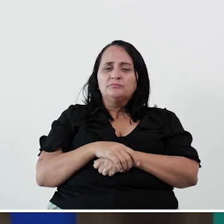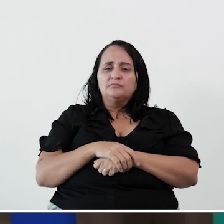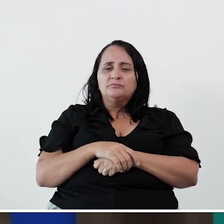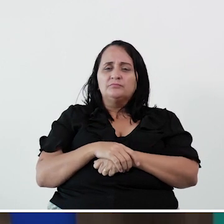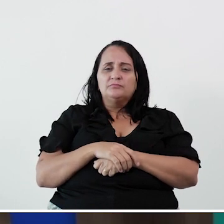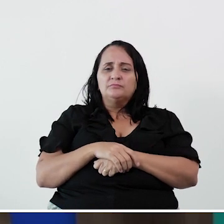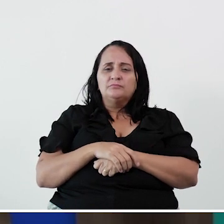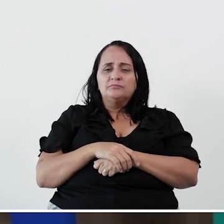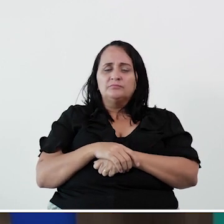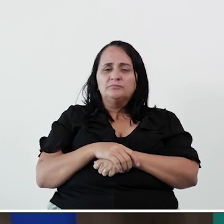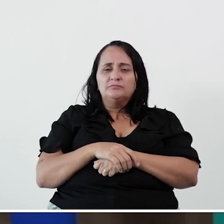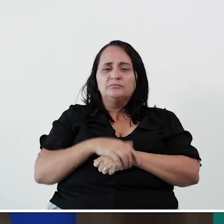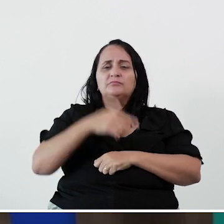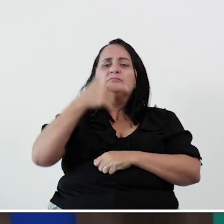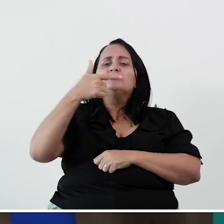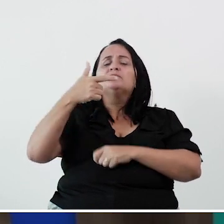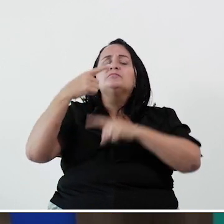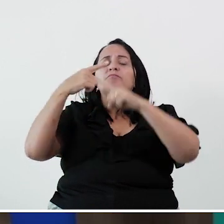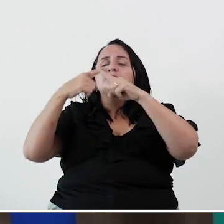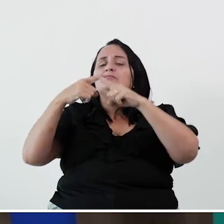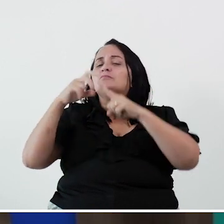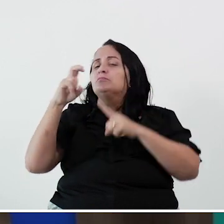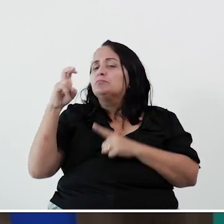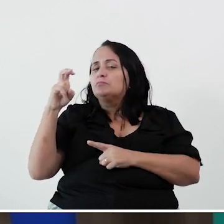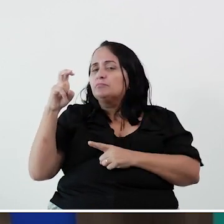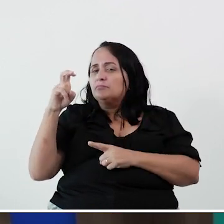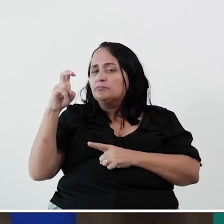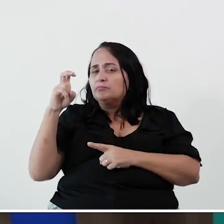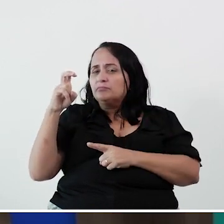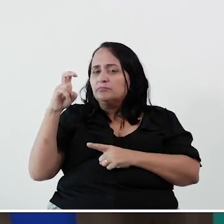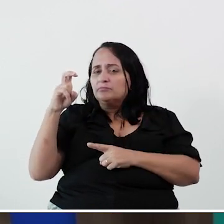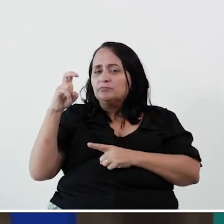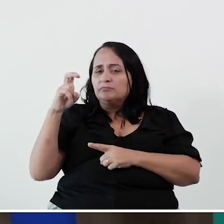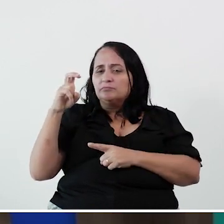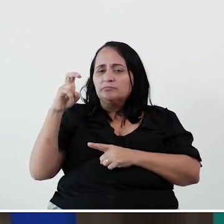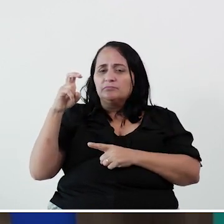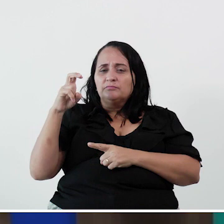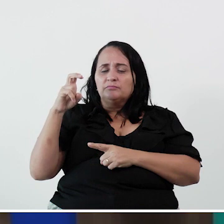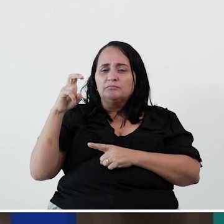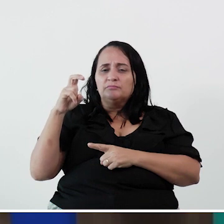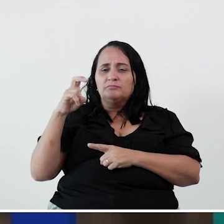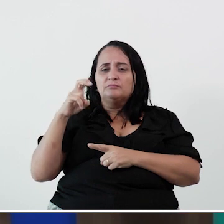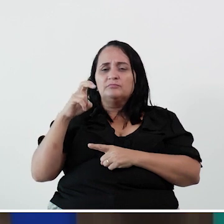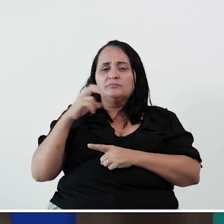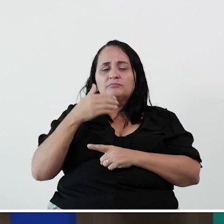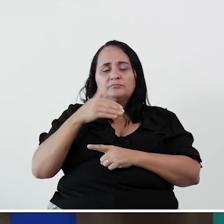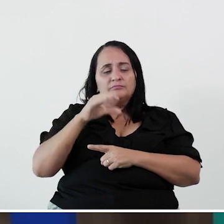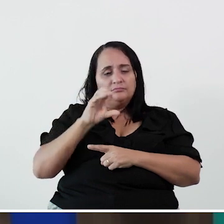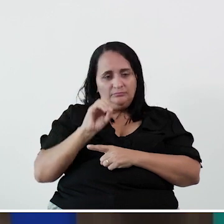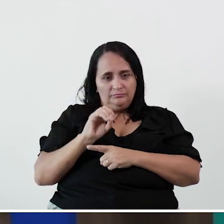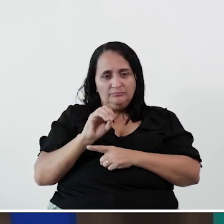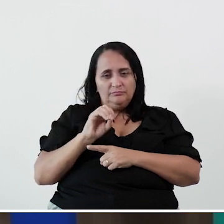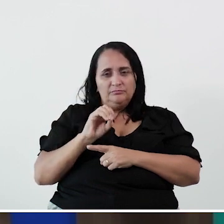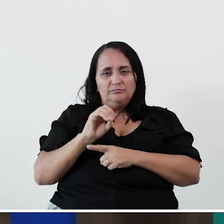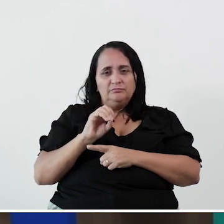colchetes, 2 vezes 5, olha, porque está entre parênteses, mais 10,